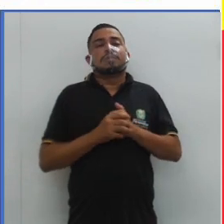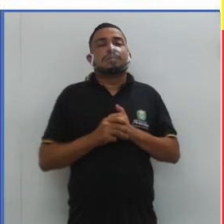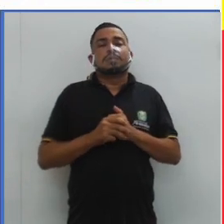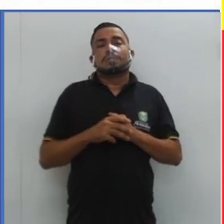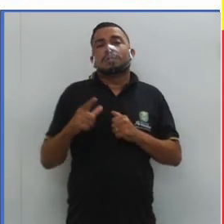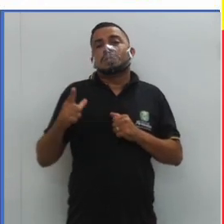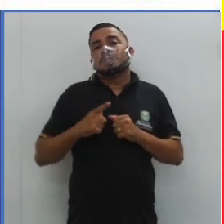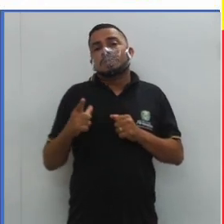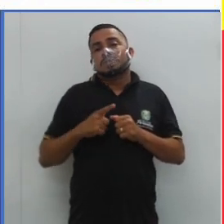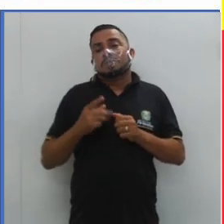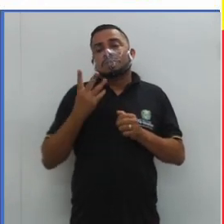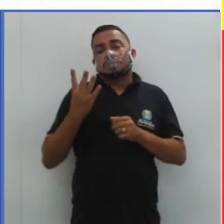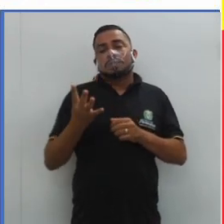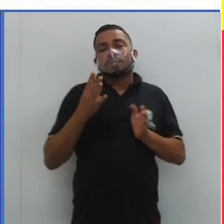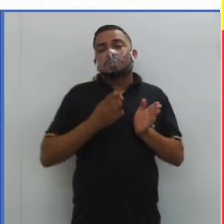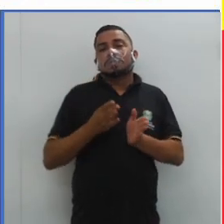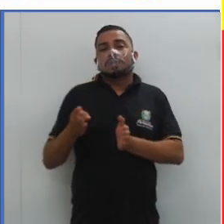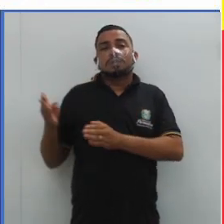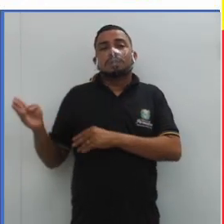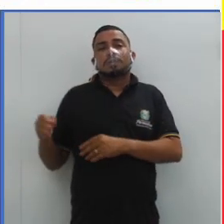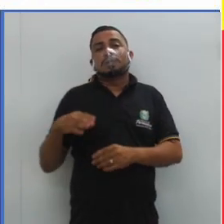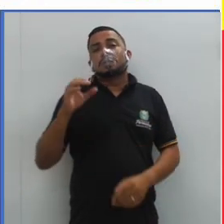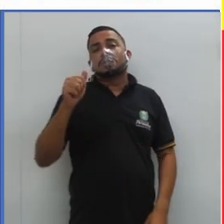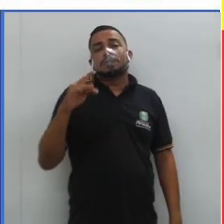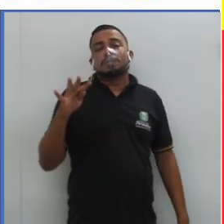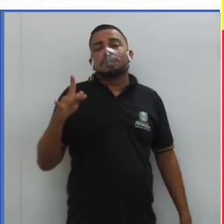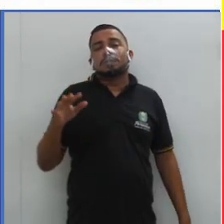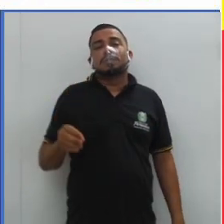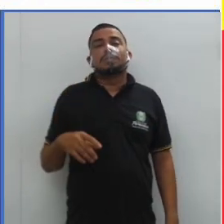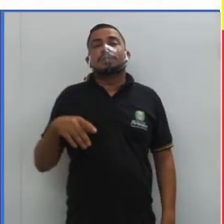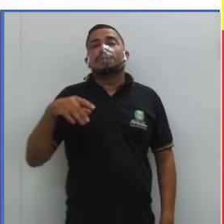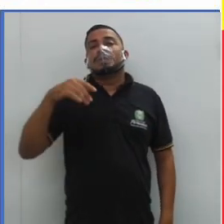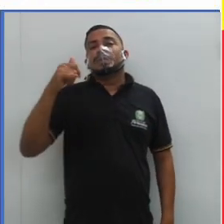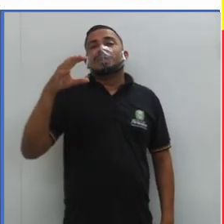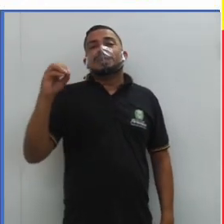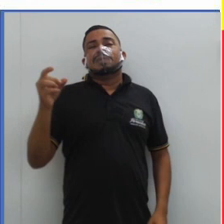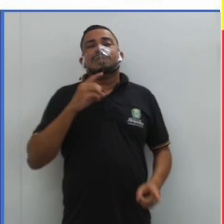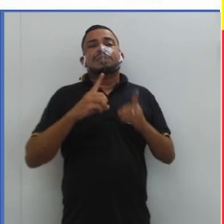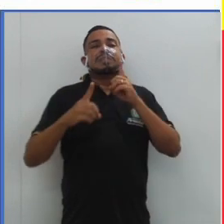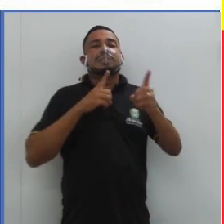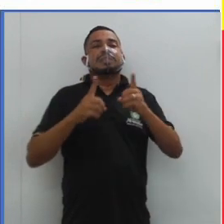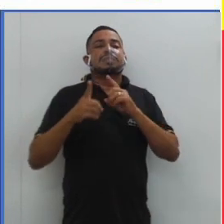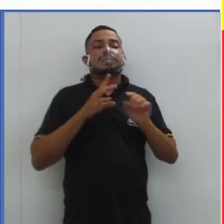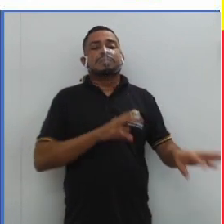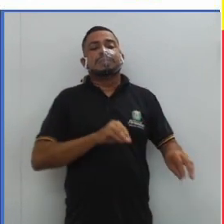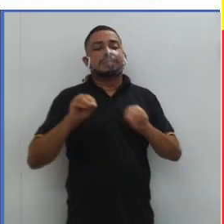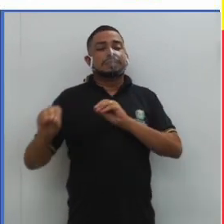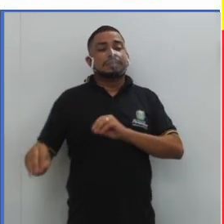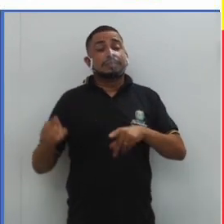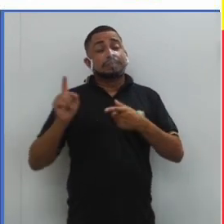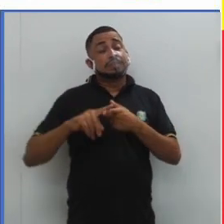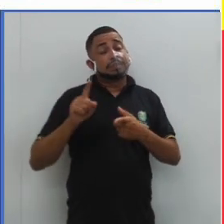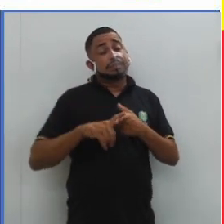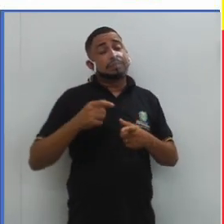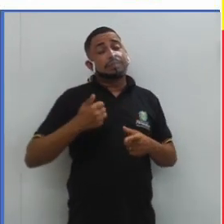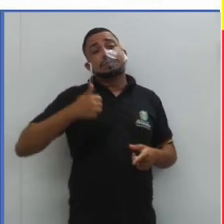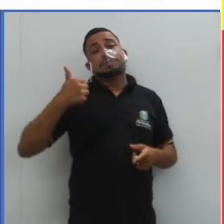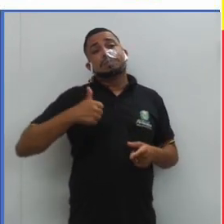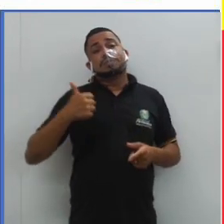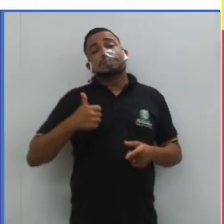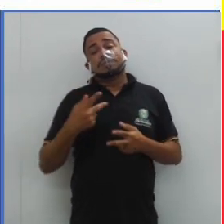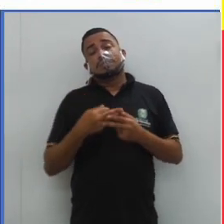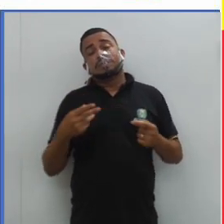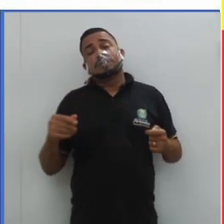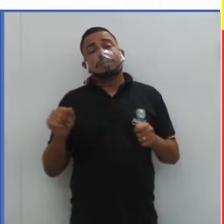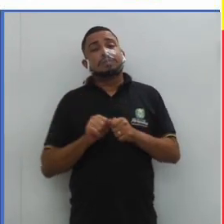ser dividido em 4 partes: cabeçalho de cena, ação, diálogos e transições. Então, a primeira